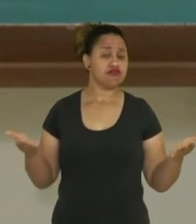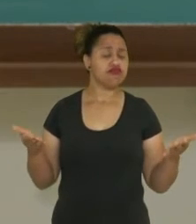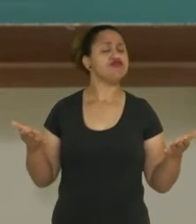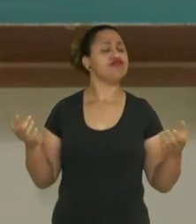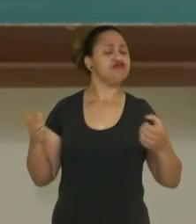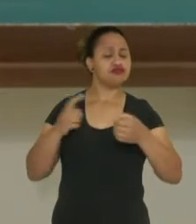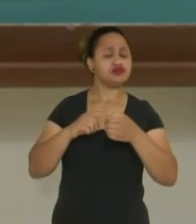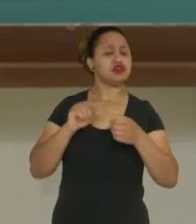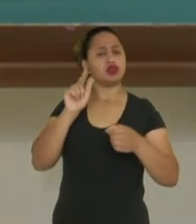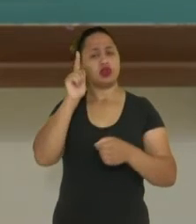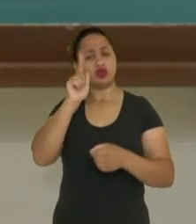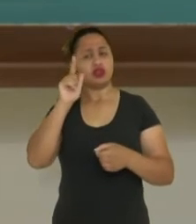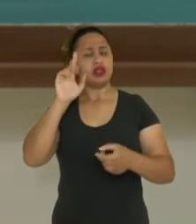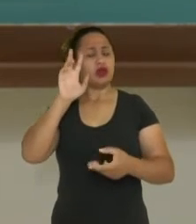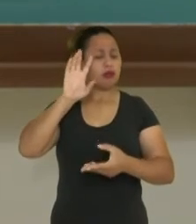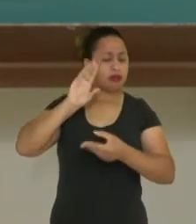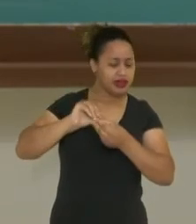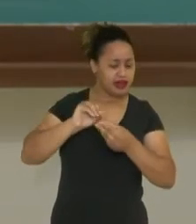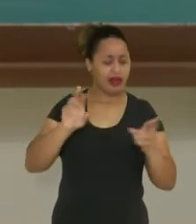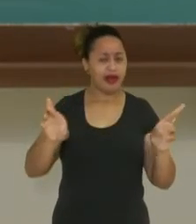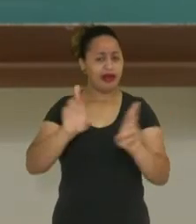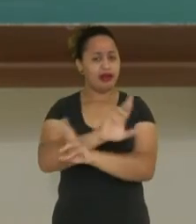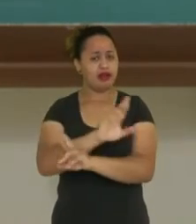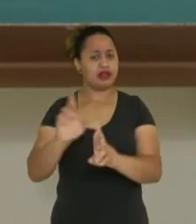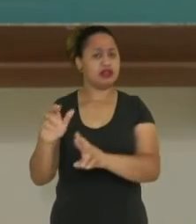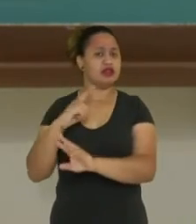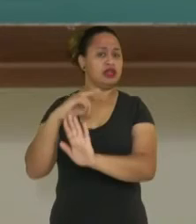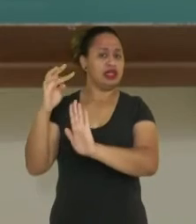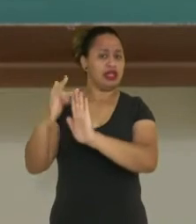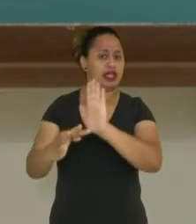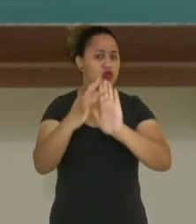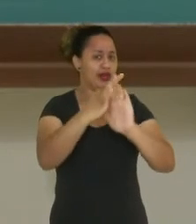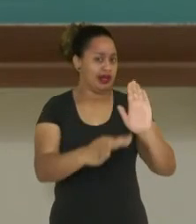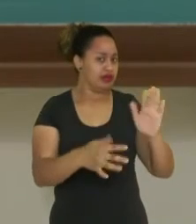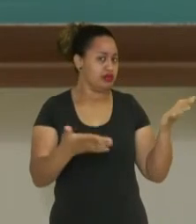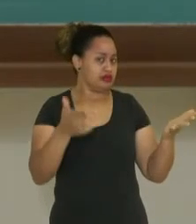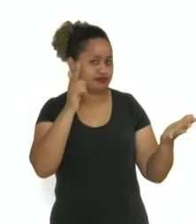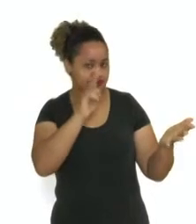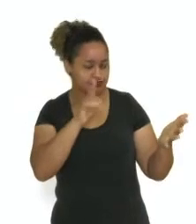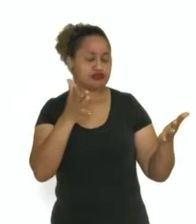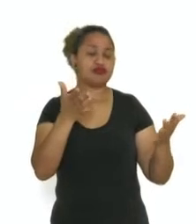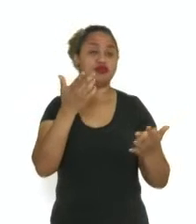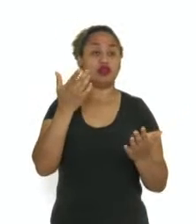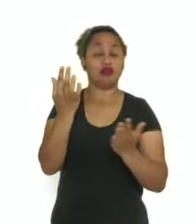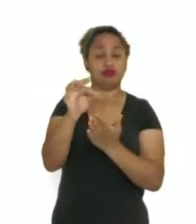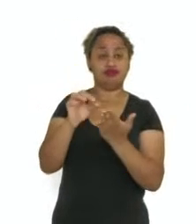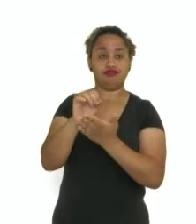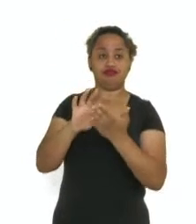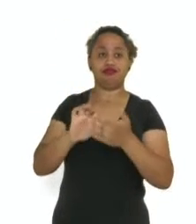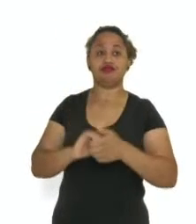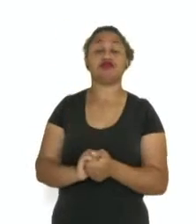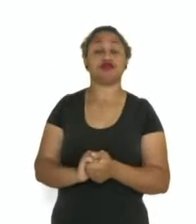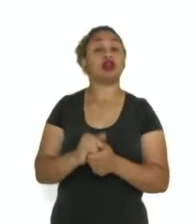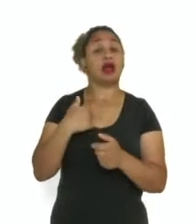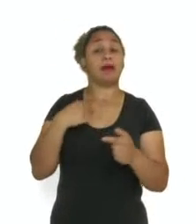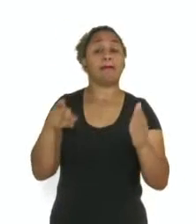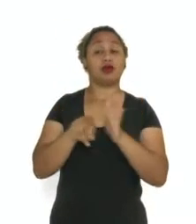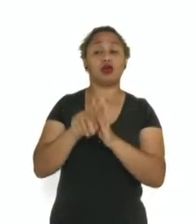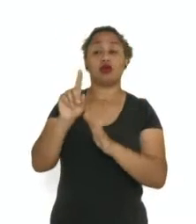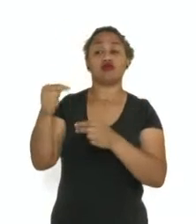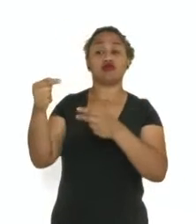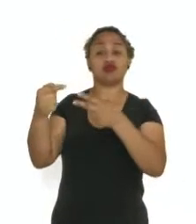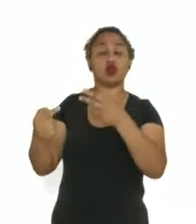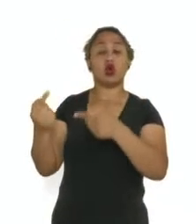Conseguiu relacionar esses dois textos normativos? Então vejamos a resposta. Ao inciso 1, no que se refere